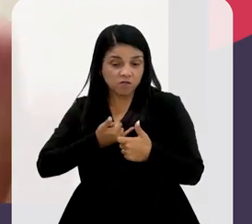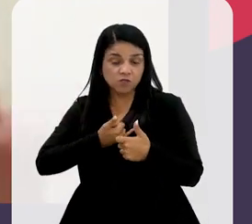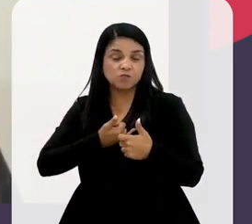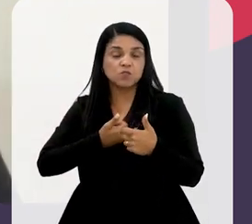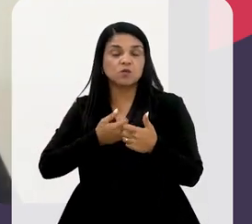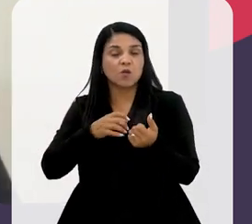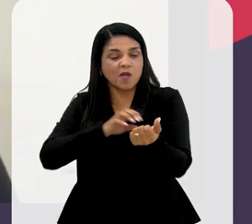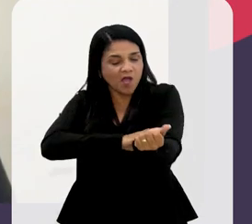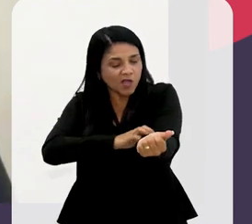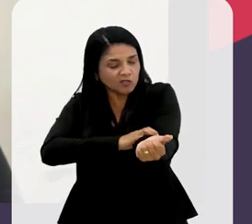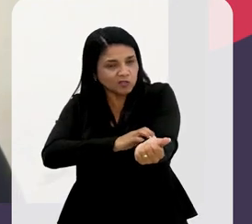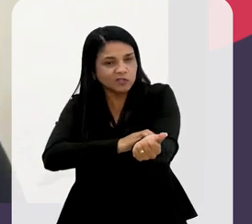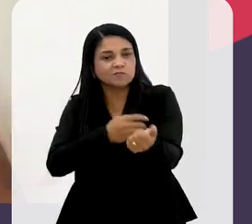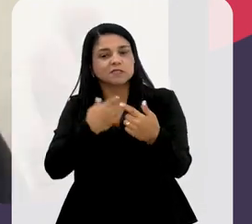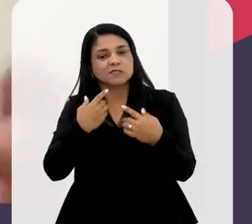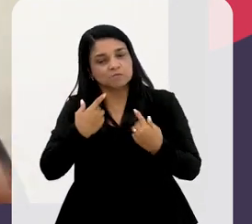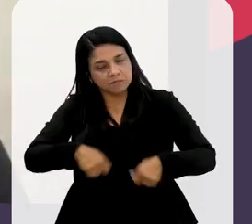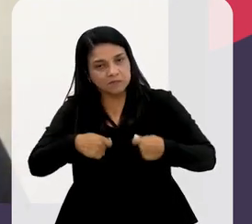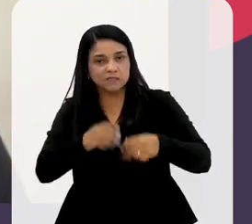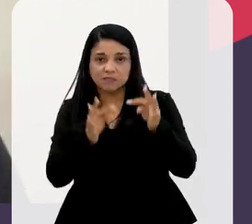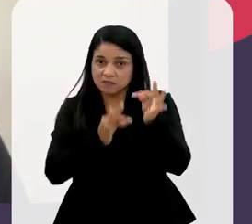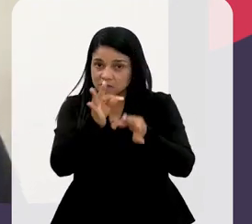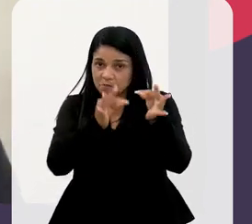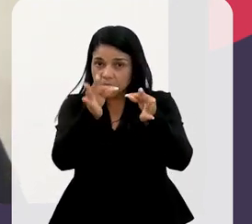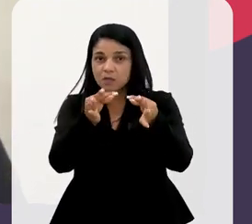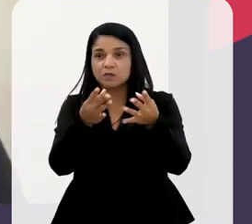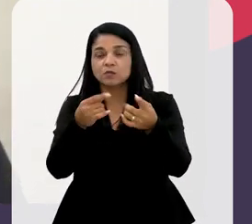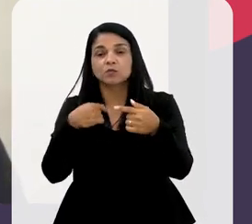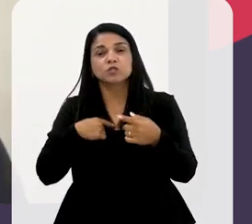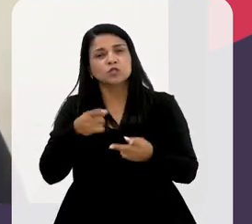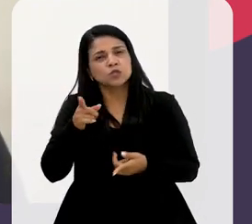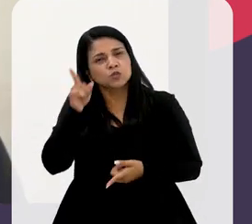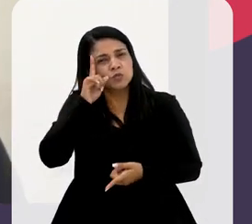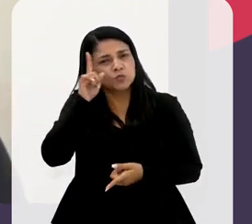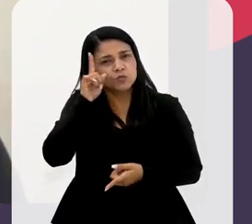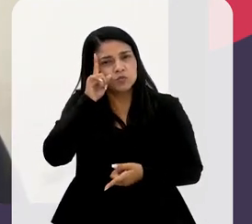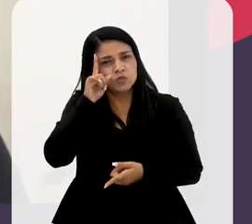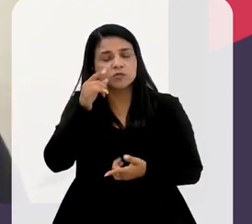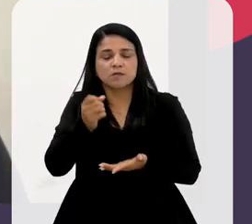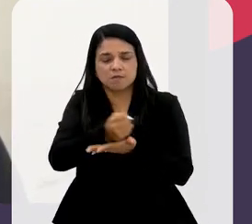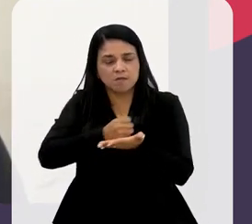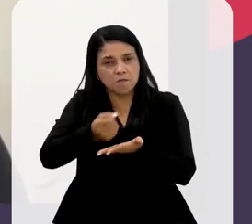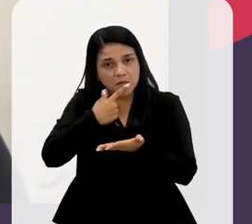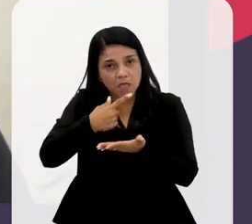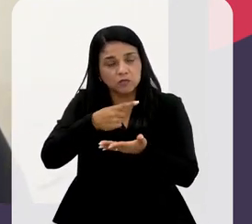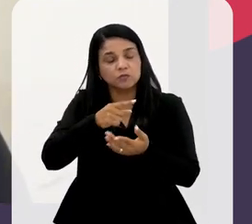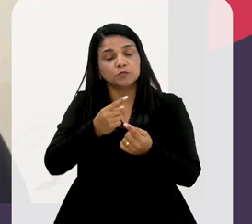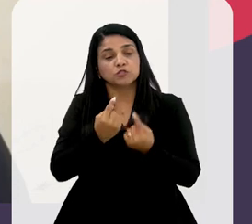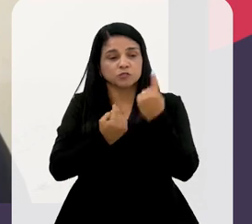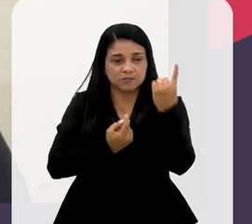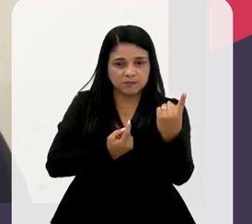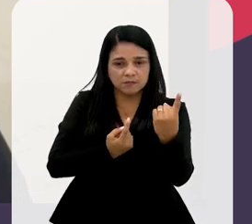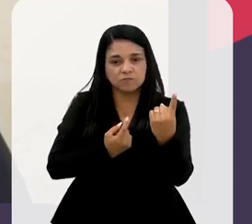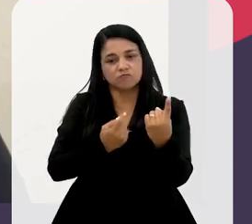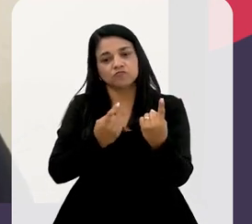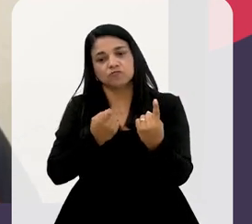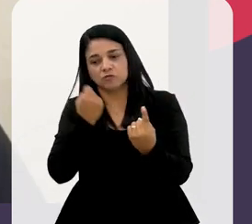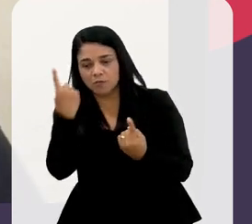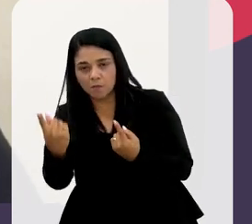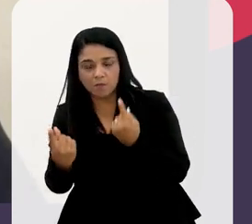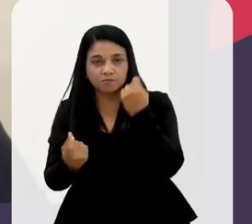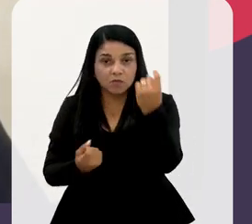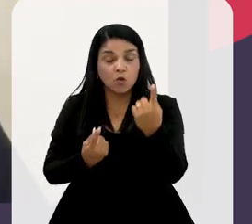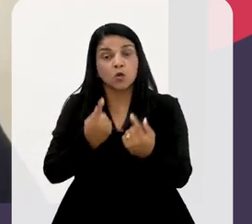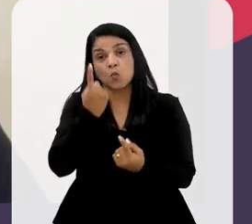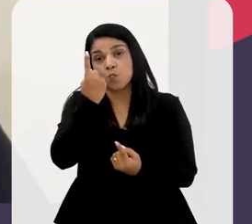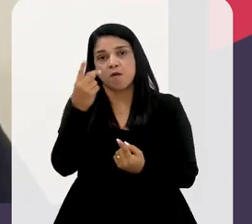falou que isso é uma urticária que tem que tratar a longo prazo. Eu comecei tomando remédio todo dia, depois passei dia sim, dia não, agora eu tomo